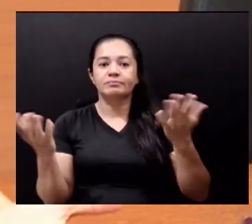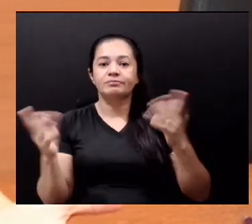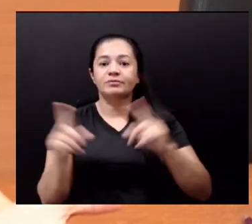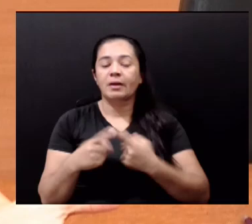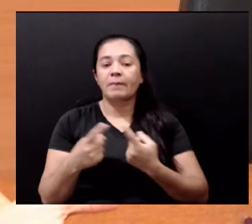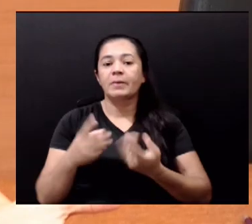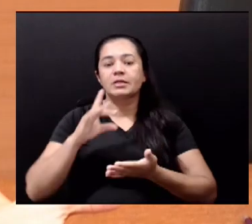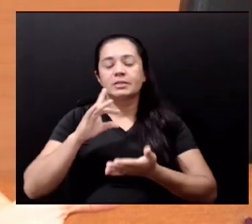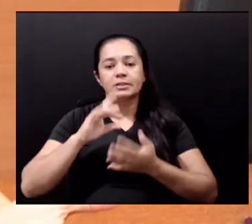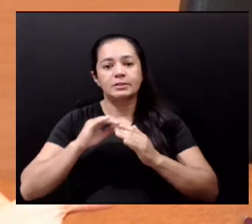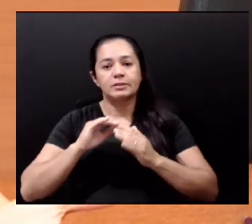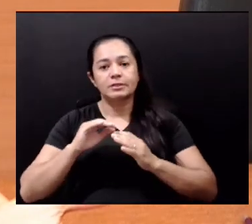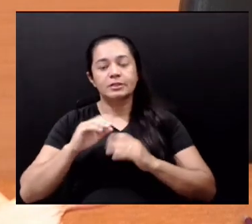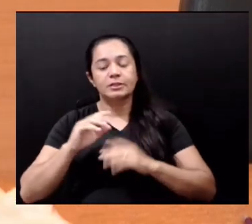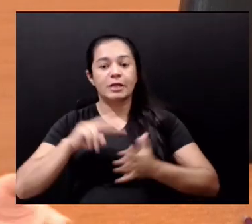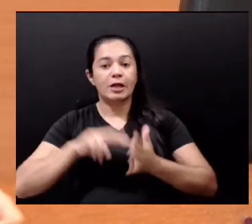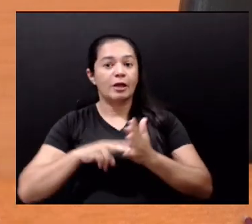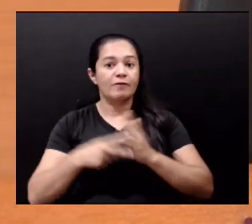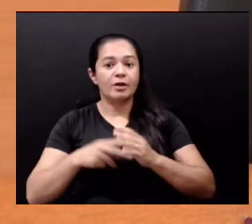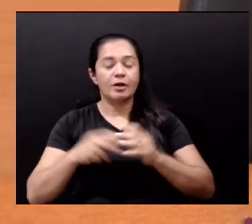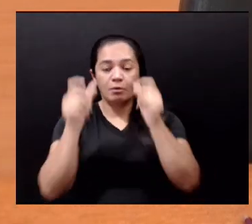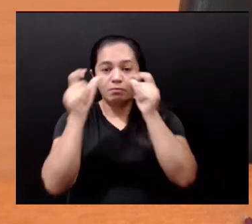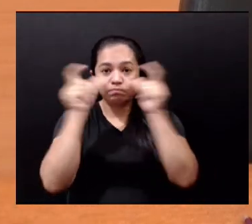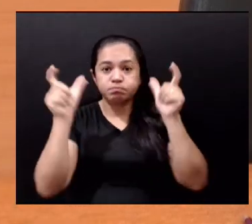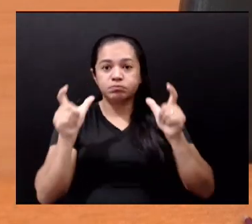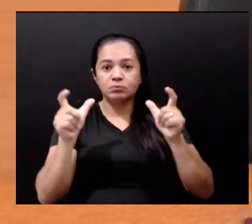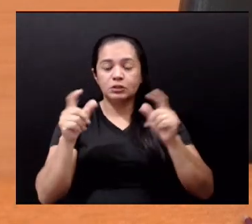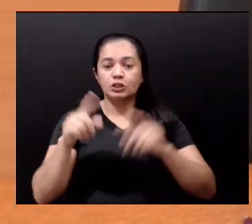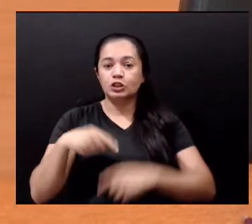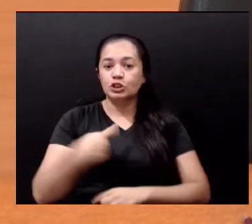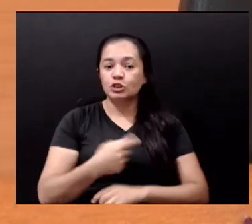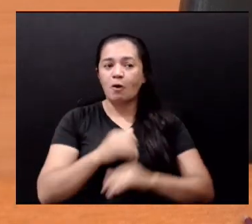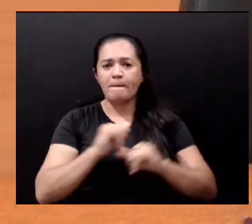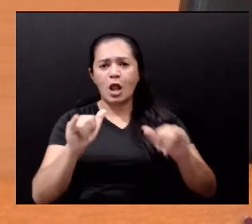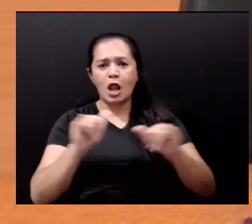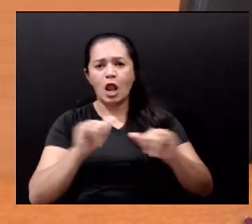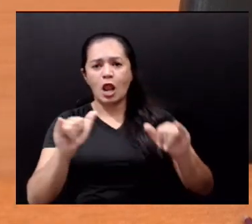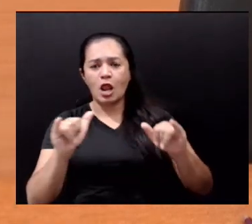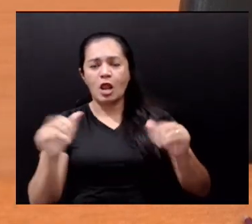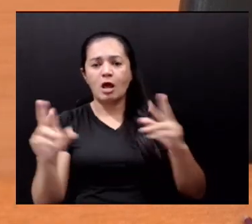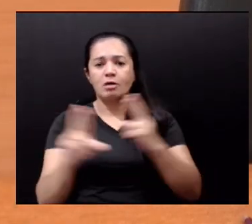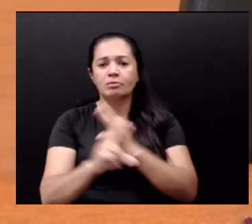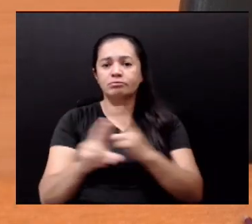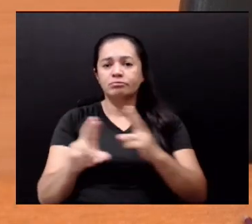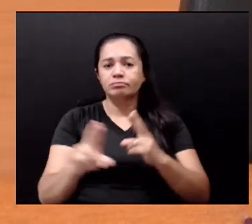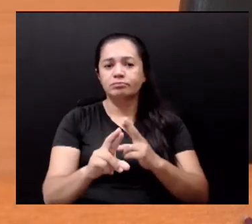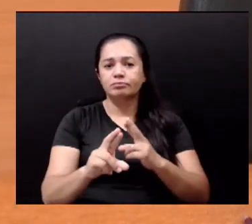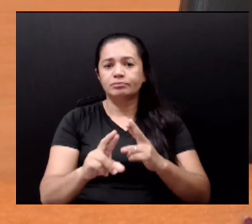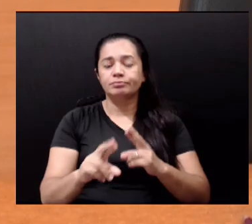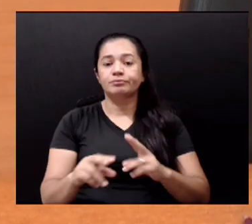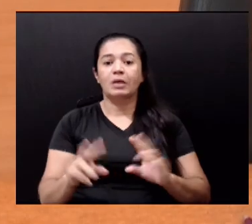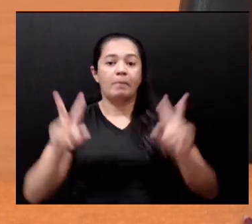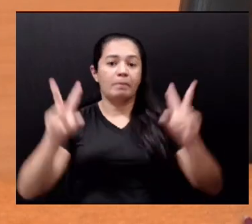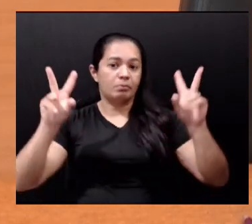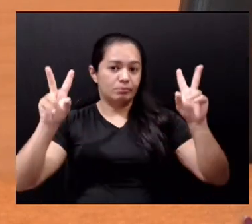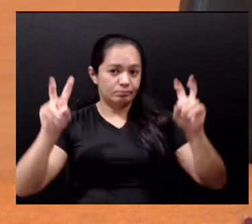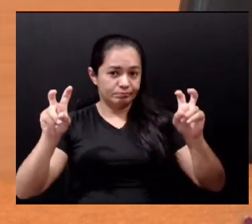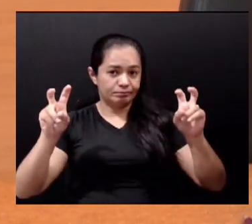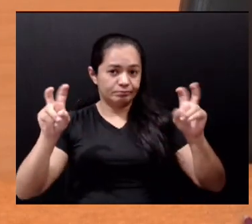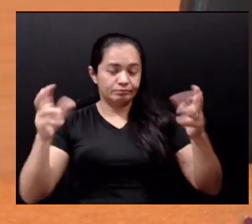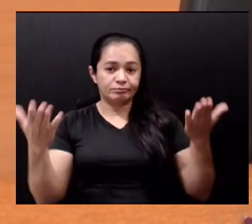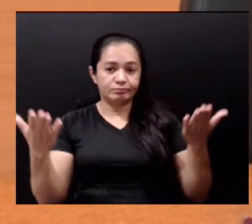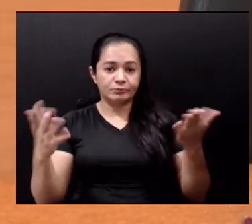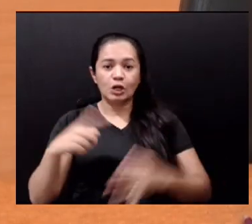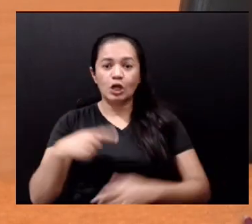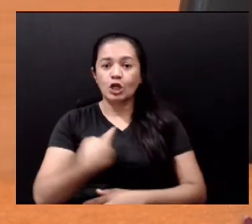alerta para que a gente possa chamar atenção com relação a esse fenômeno. Além do que, a gente tem